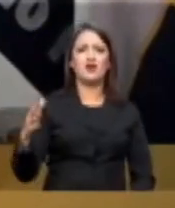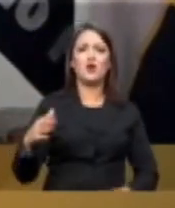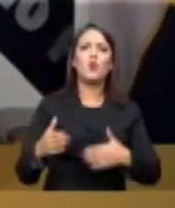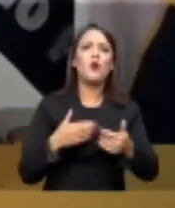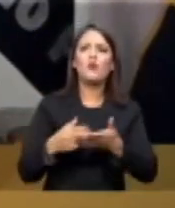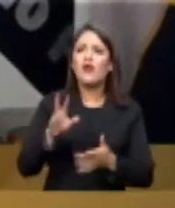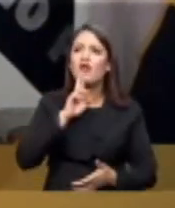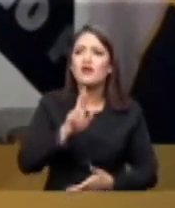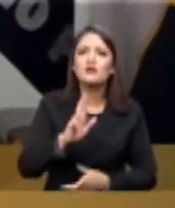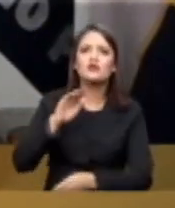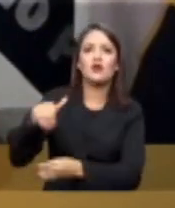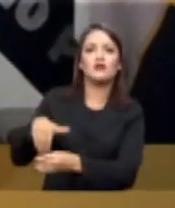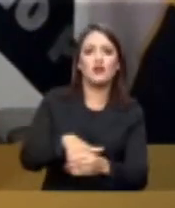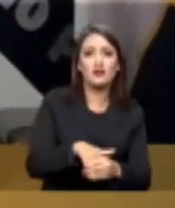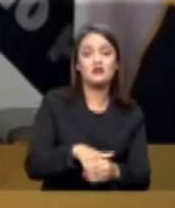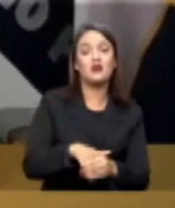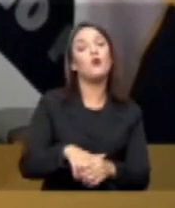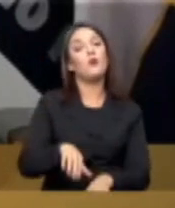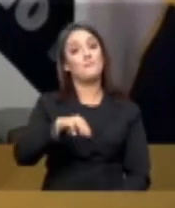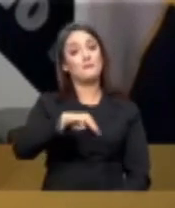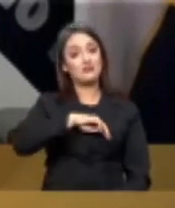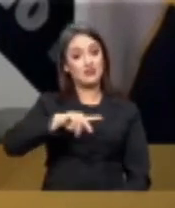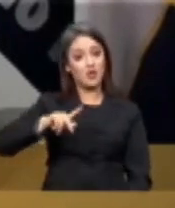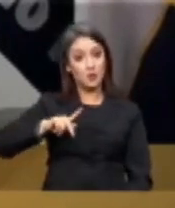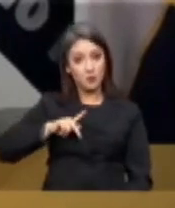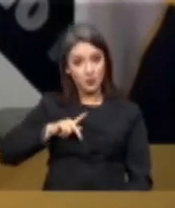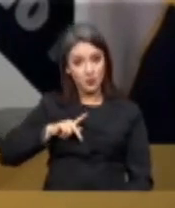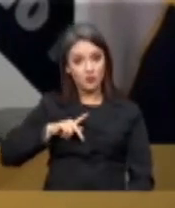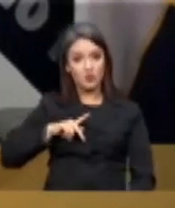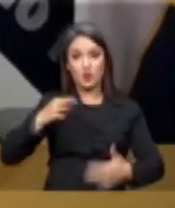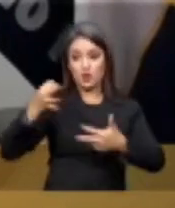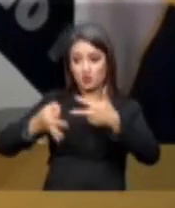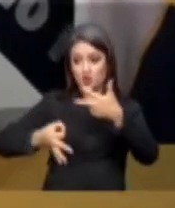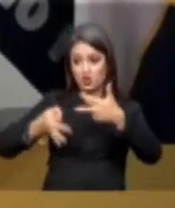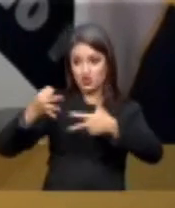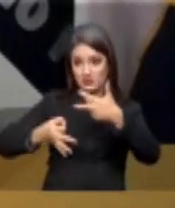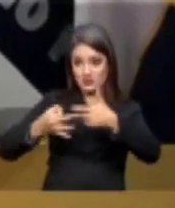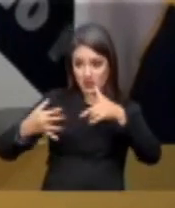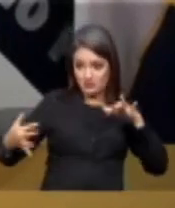seu resultado. O Ministério Público, ao lado do Judiciário,